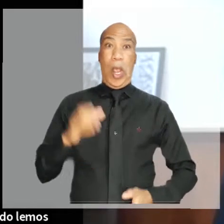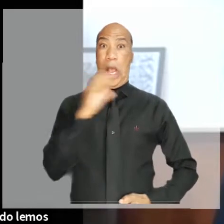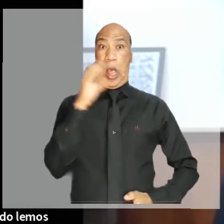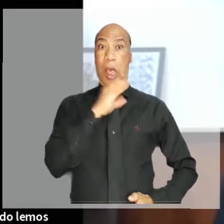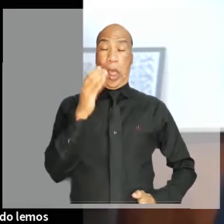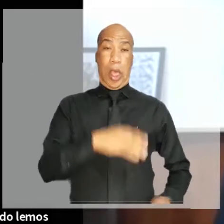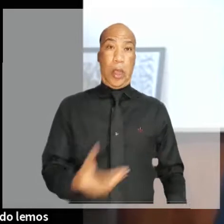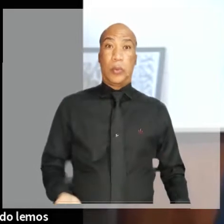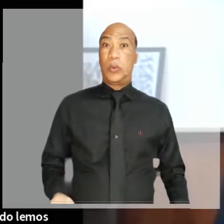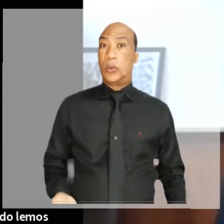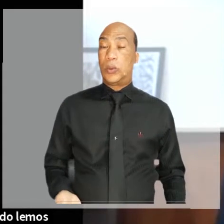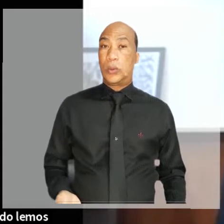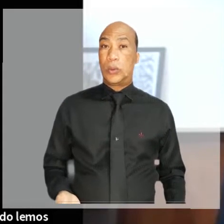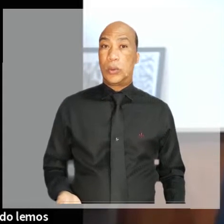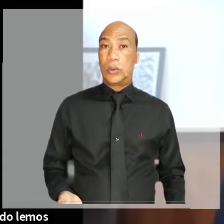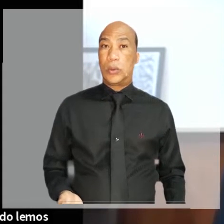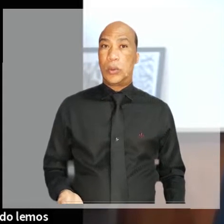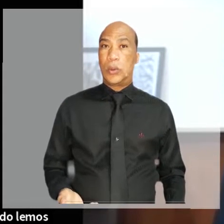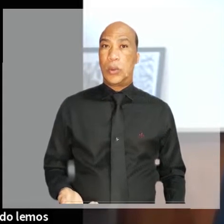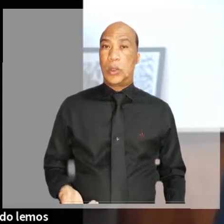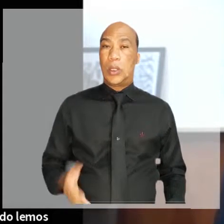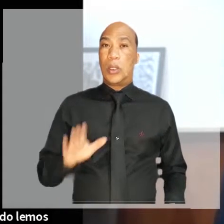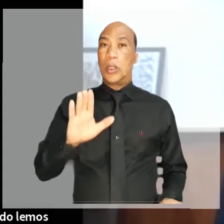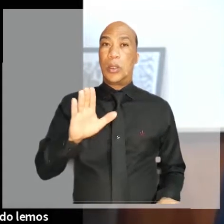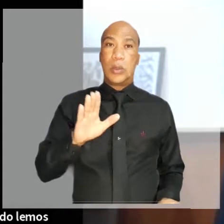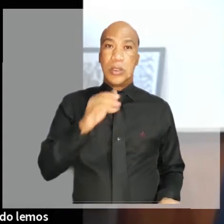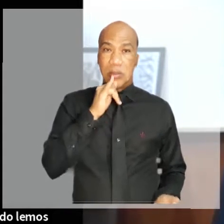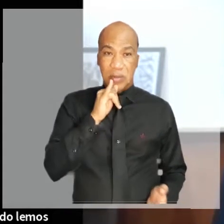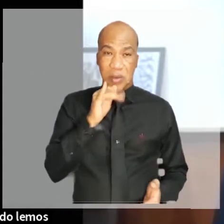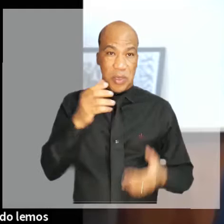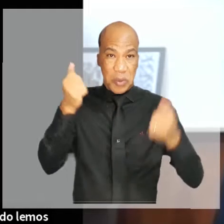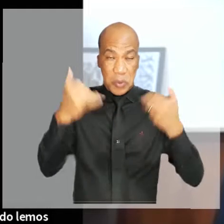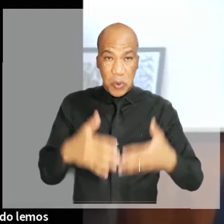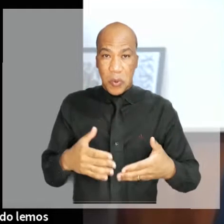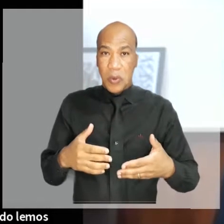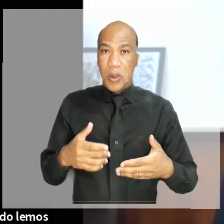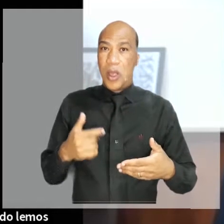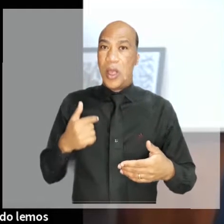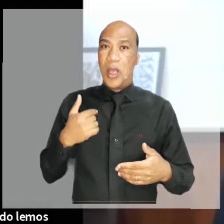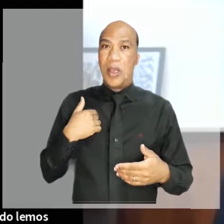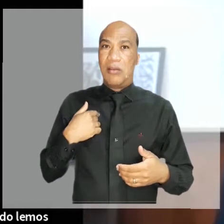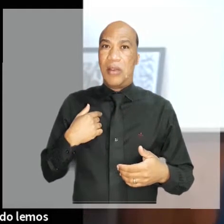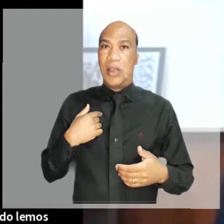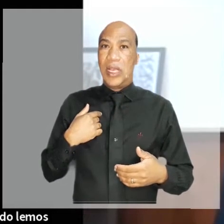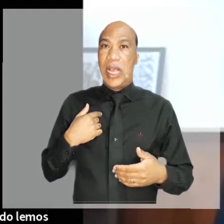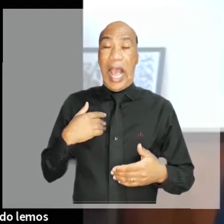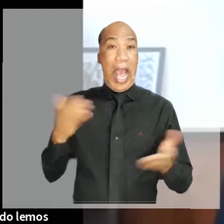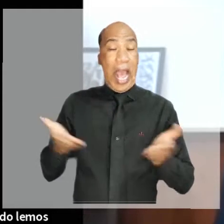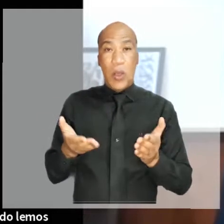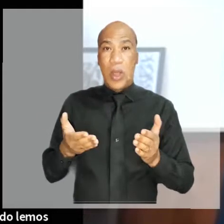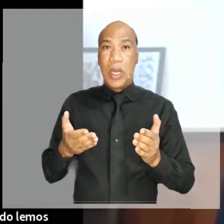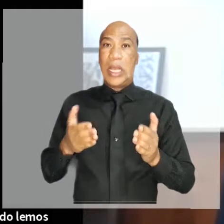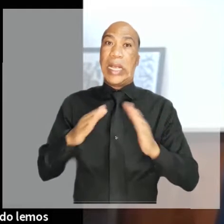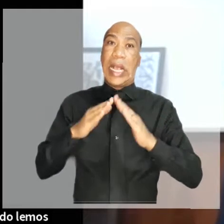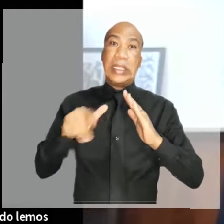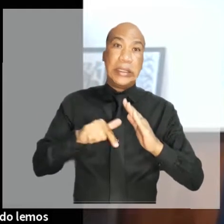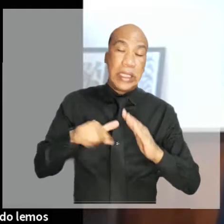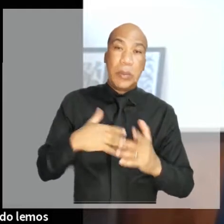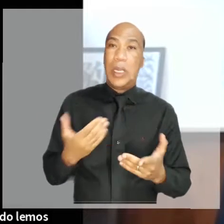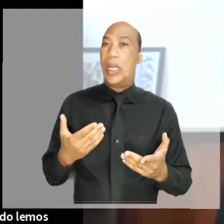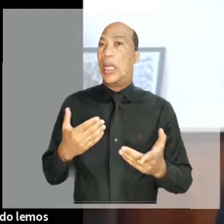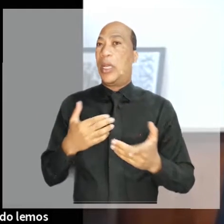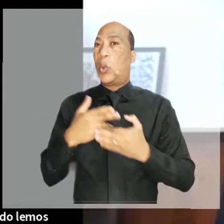claro, primeiro, que não tem marcha ré nesse processo. Eu acho que o cidadão e a cidadã